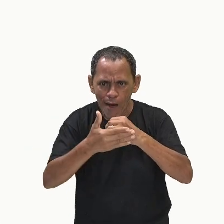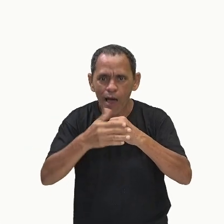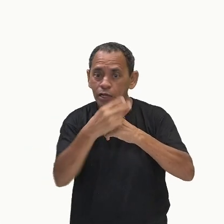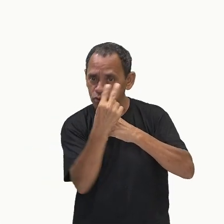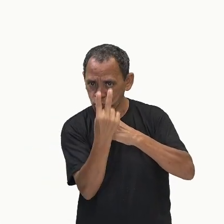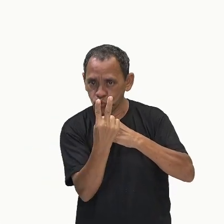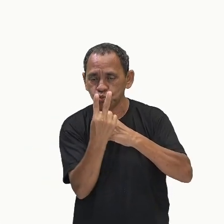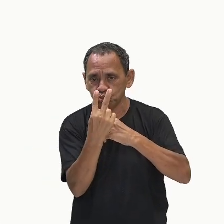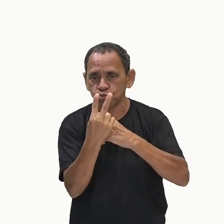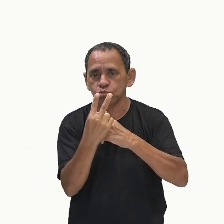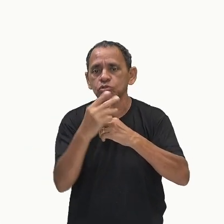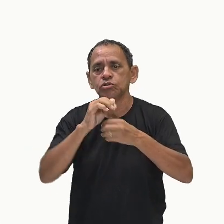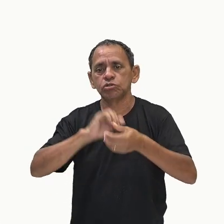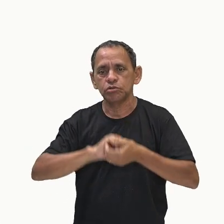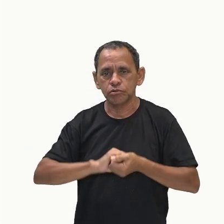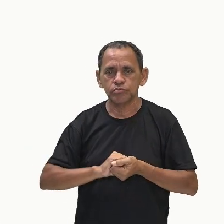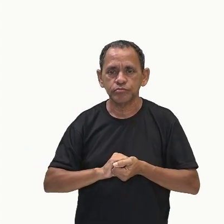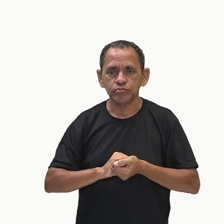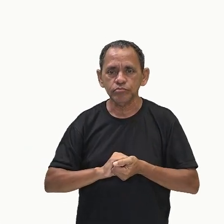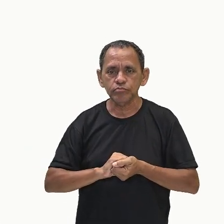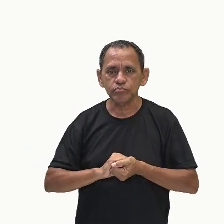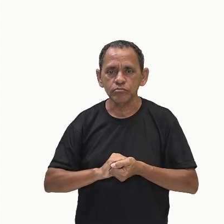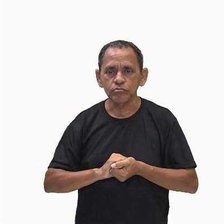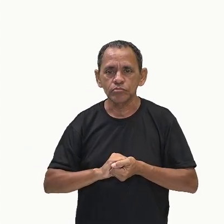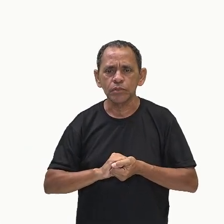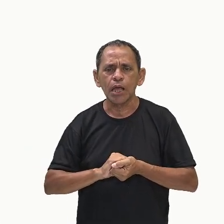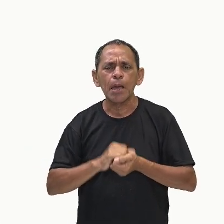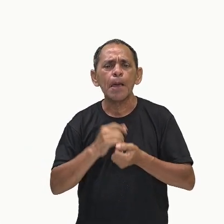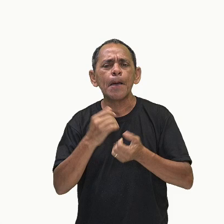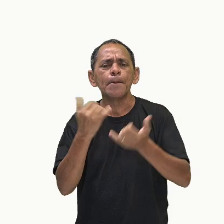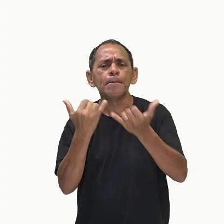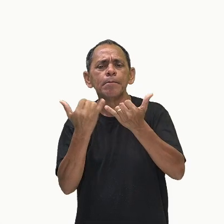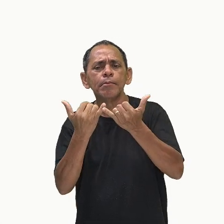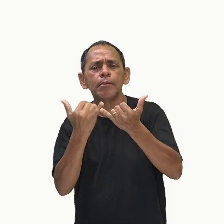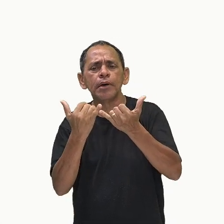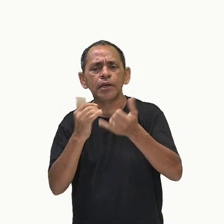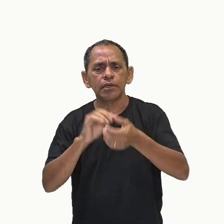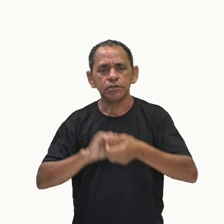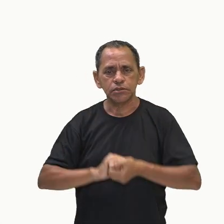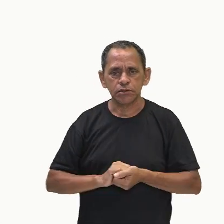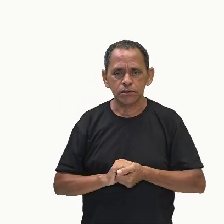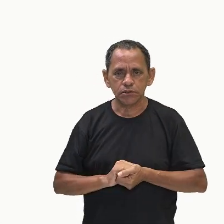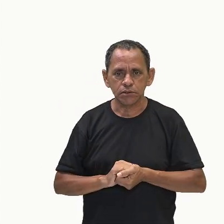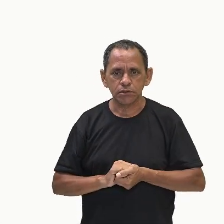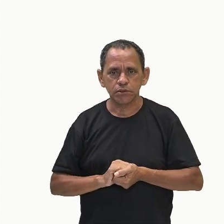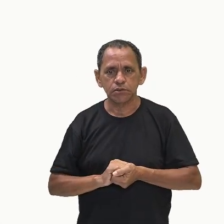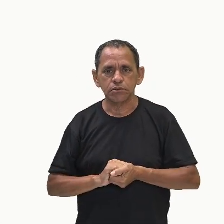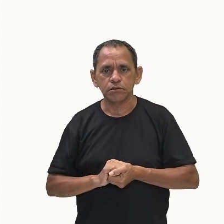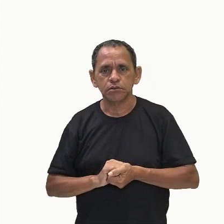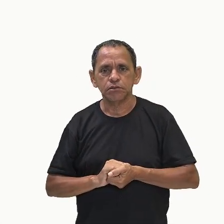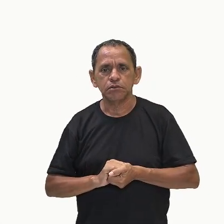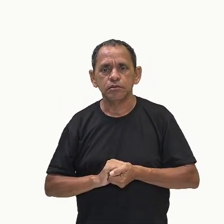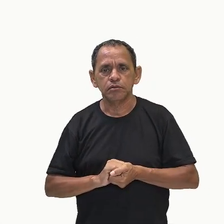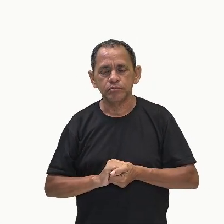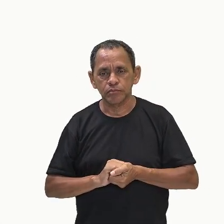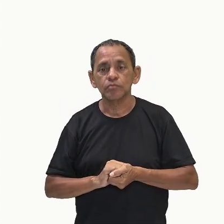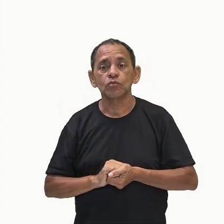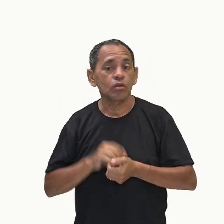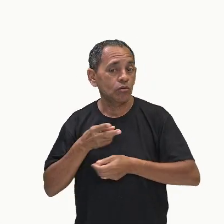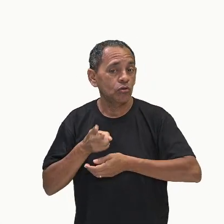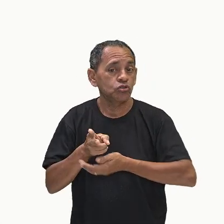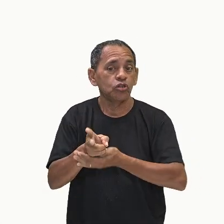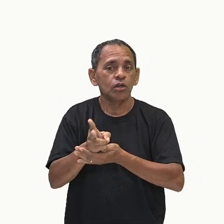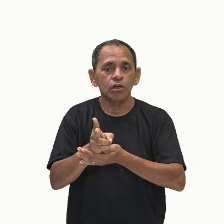aqui um meio, esse meio aqui, que é chamado de estroma. Dando continuidade aí,